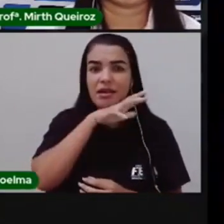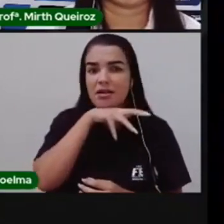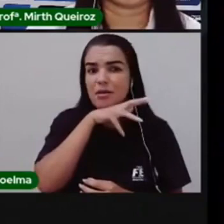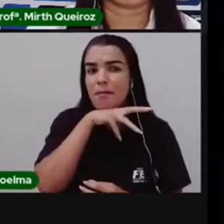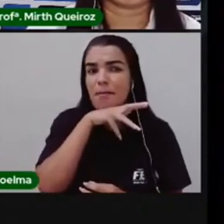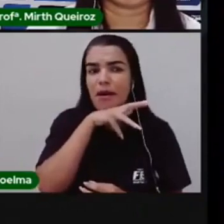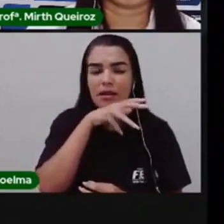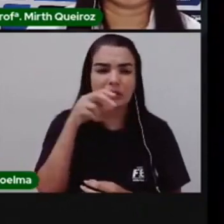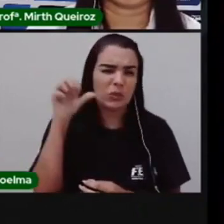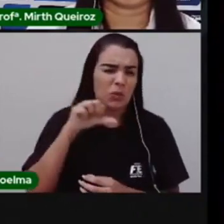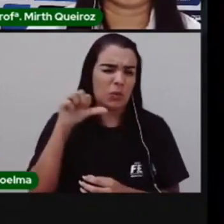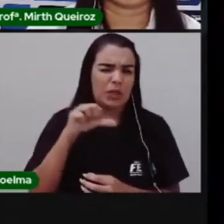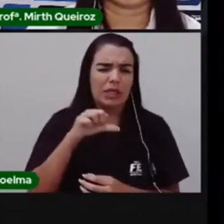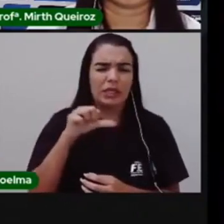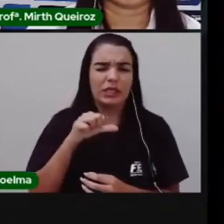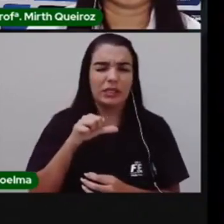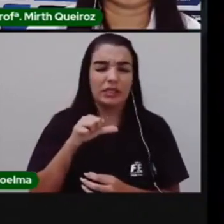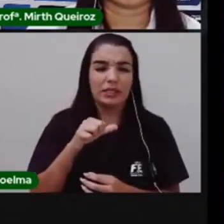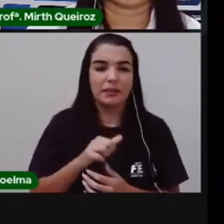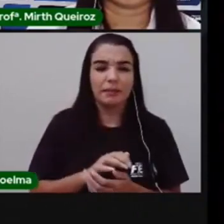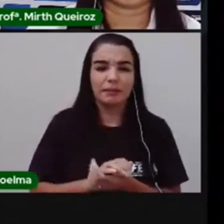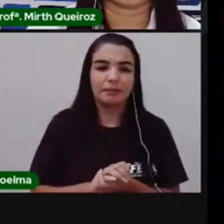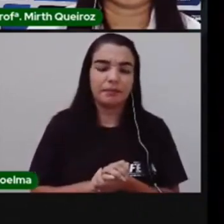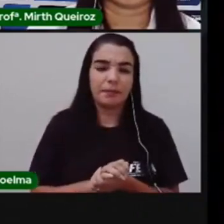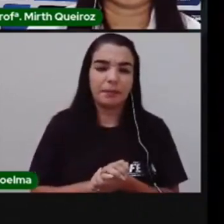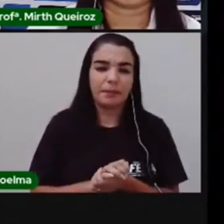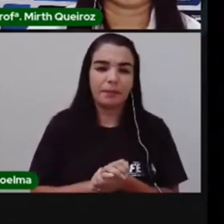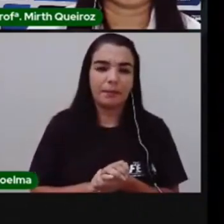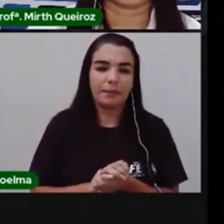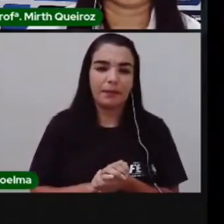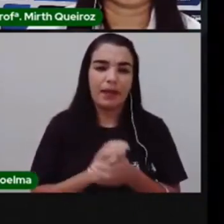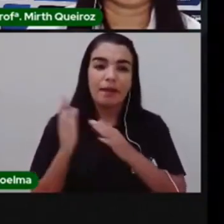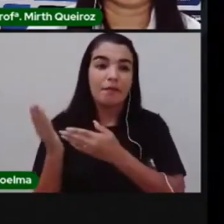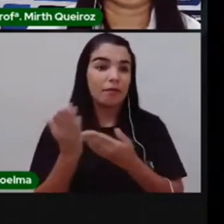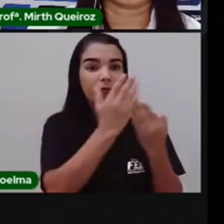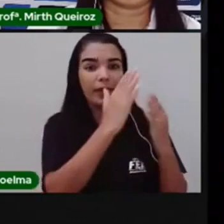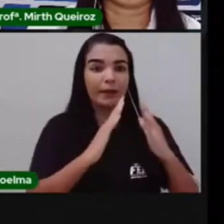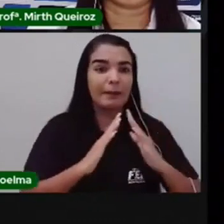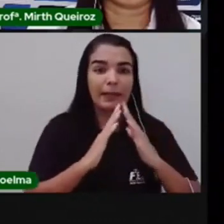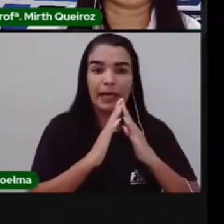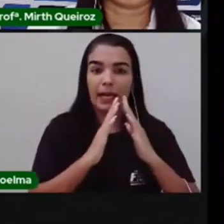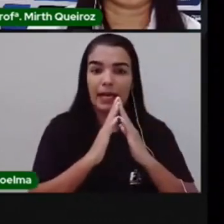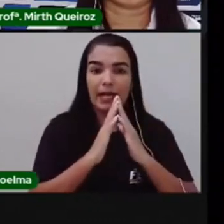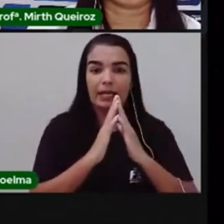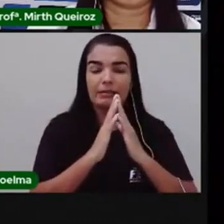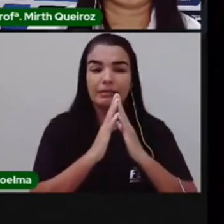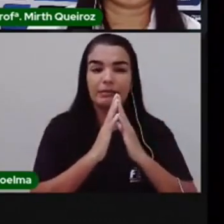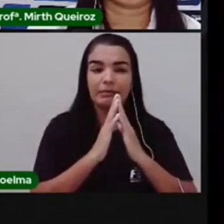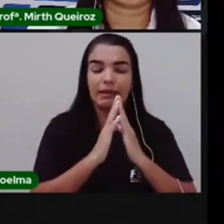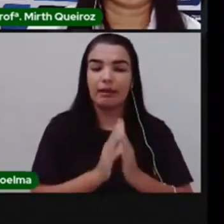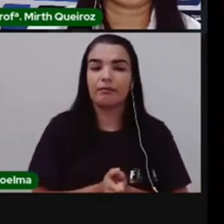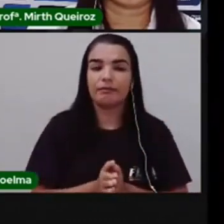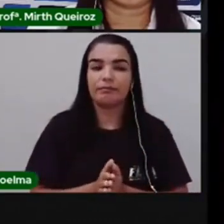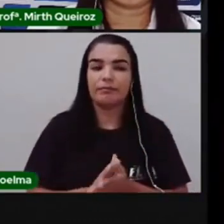Ah, nunca posso ir a lugar nenhum. Ah, jovem amo, um dia será rei. Então poderá caçar todas